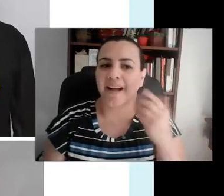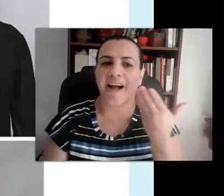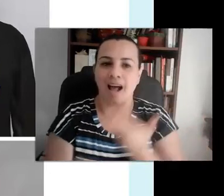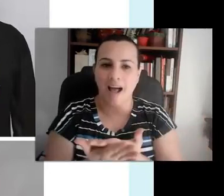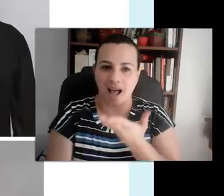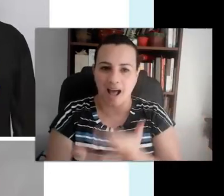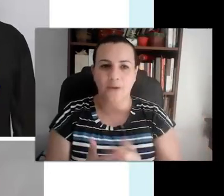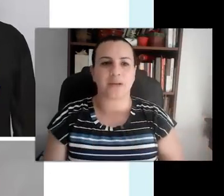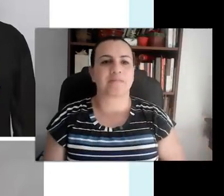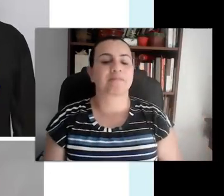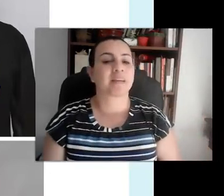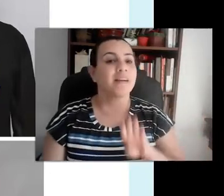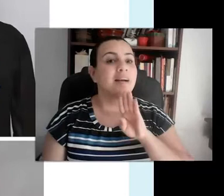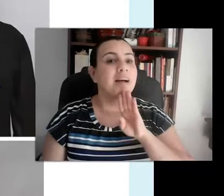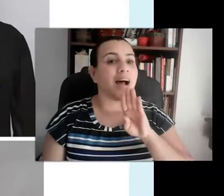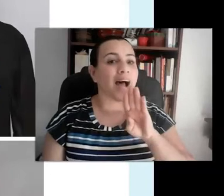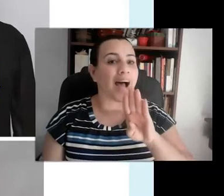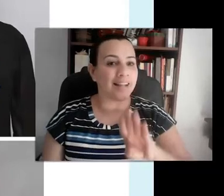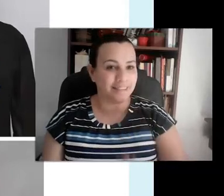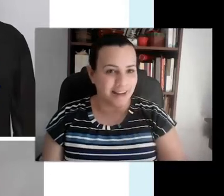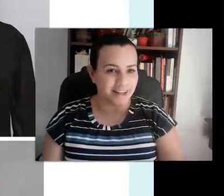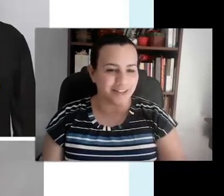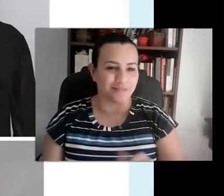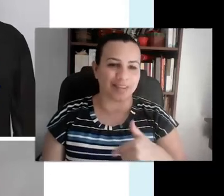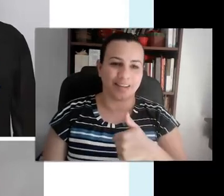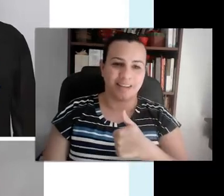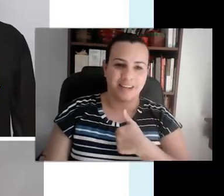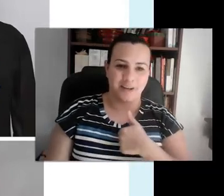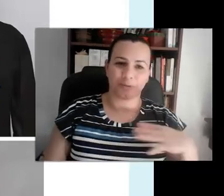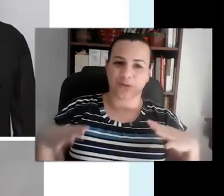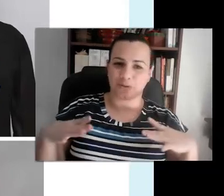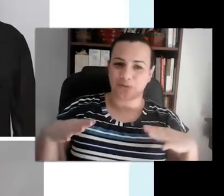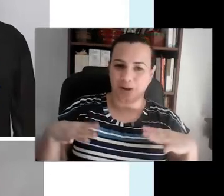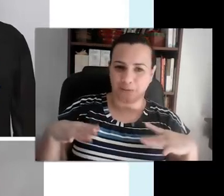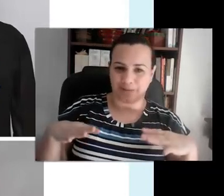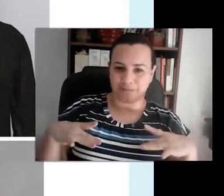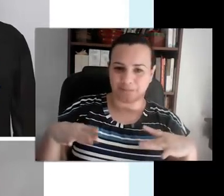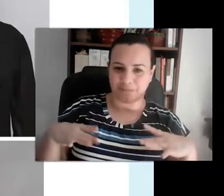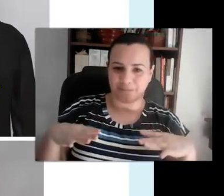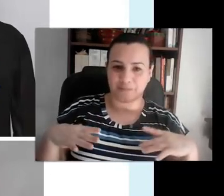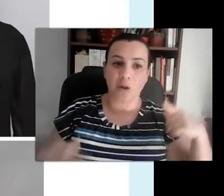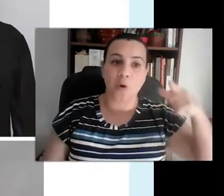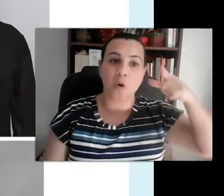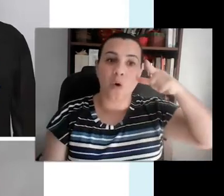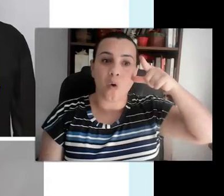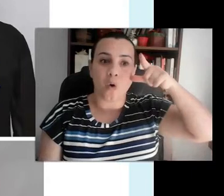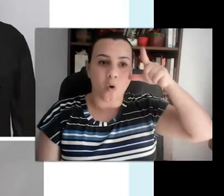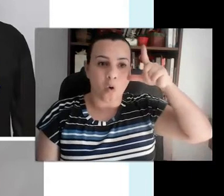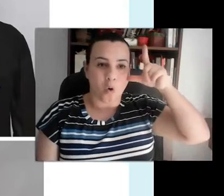o quê? Aula. À tarde, eu estou de folga.